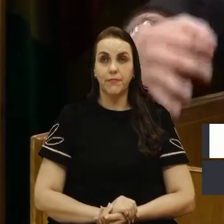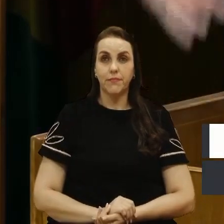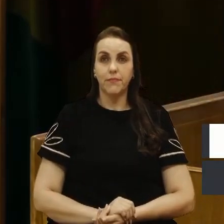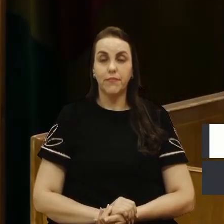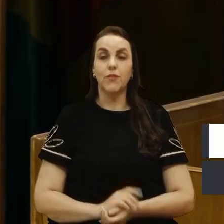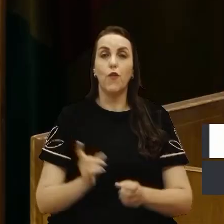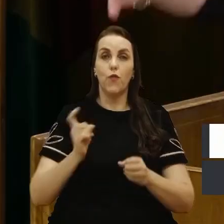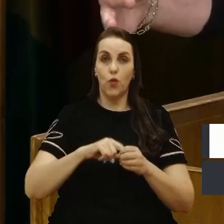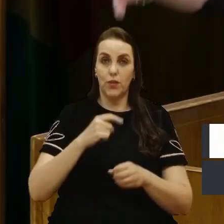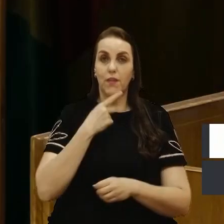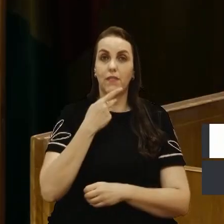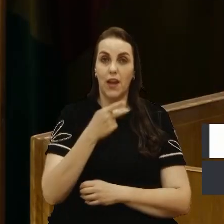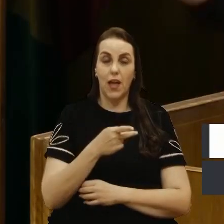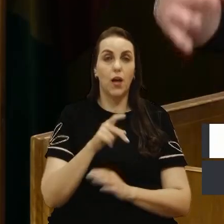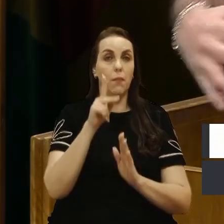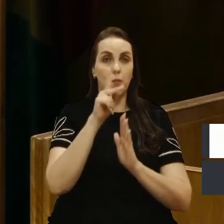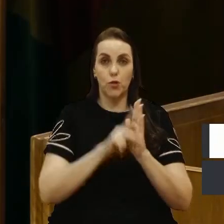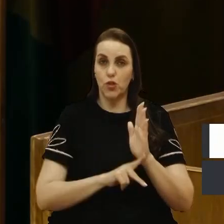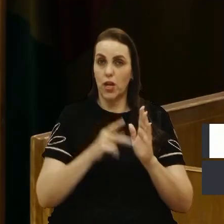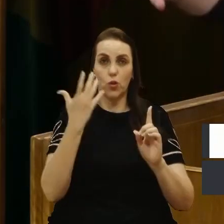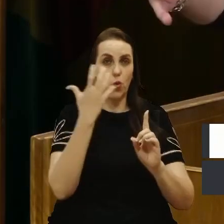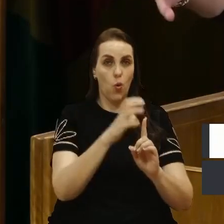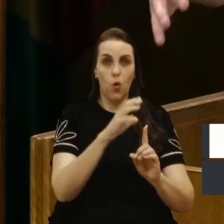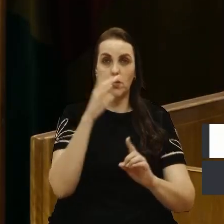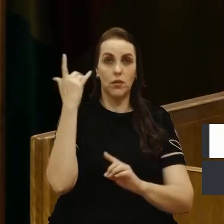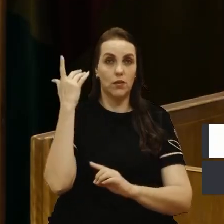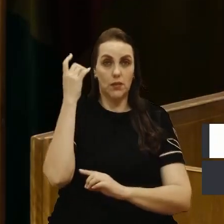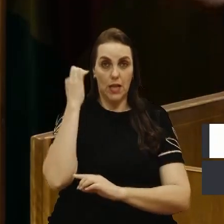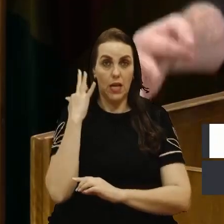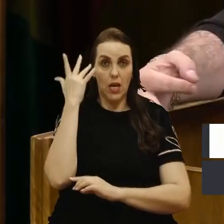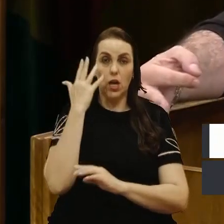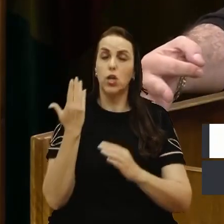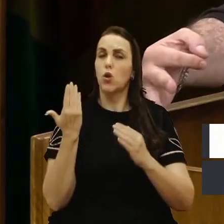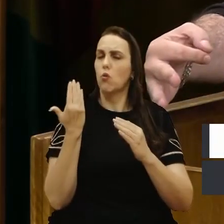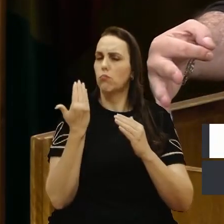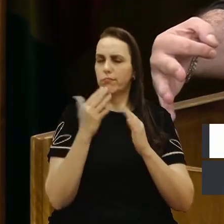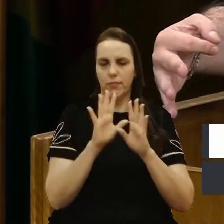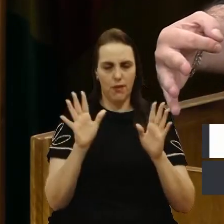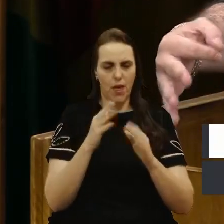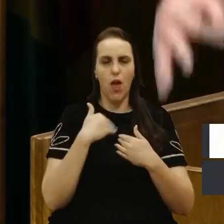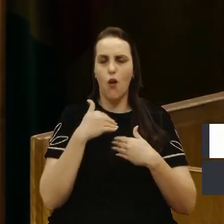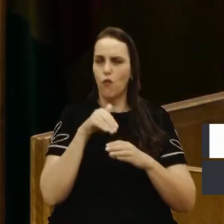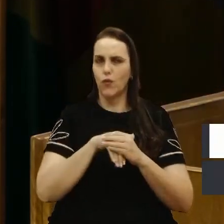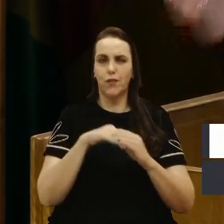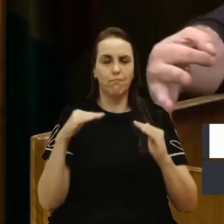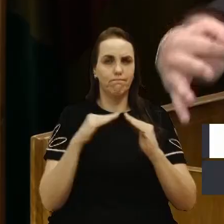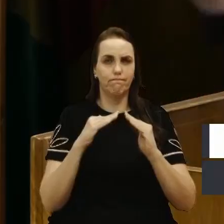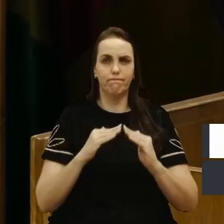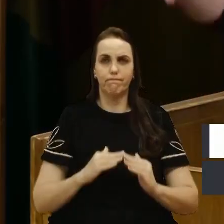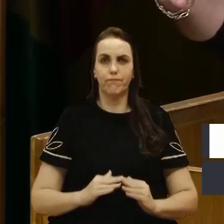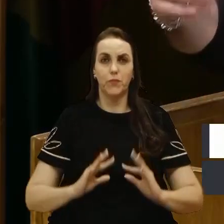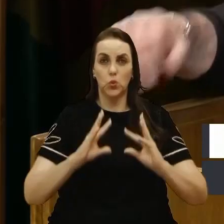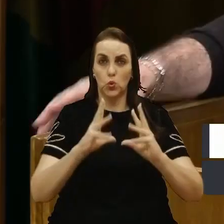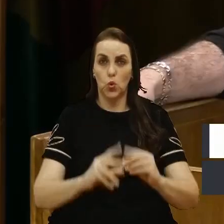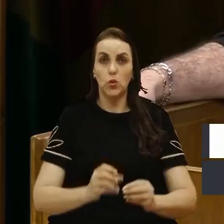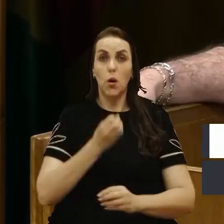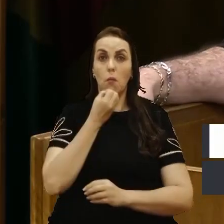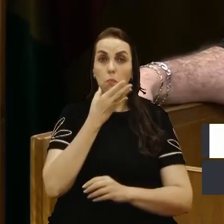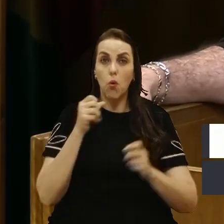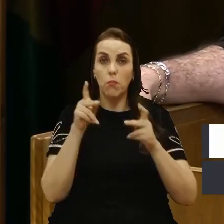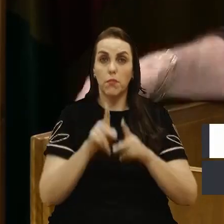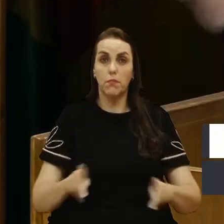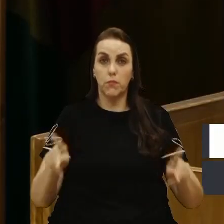Volto a dizer, nada contra os projetos da vereadora Daiane, muito pelo contrário, votei favorável todos, porque é bom para a